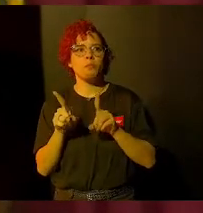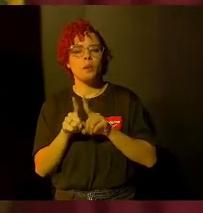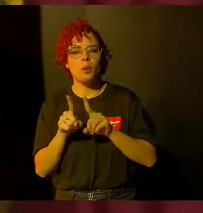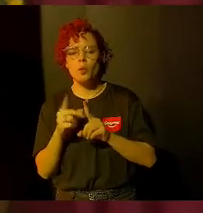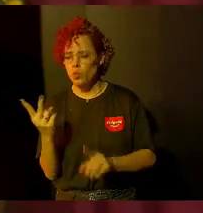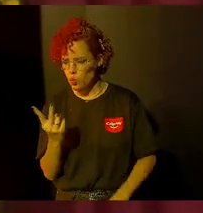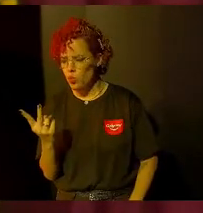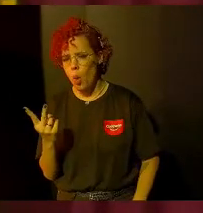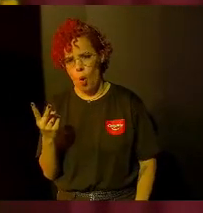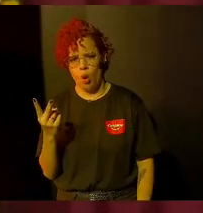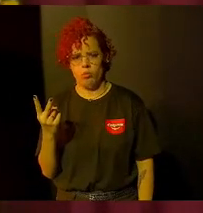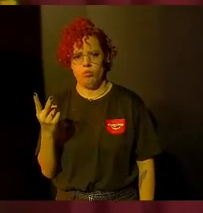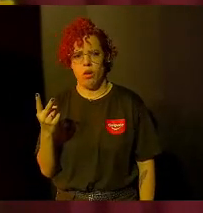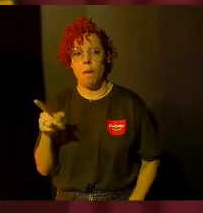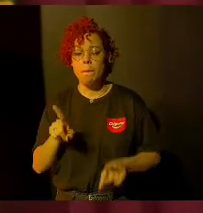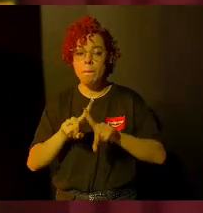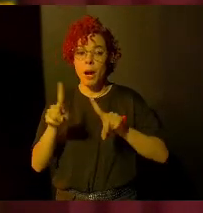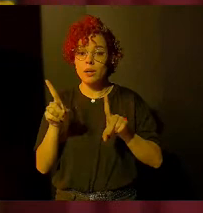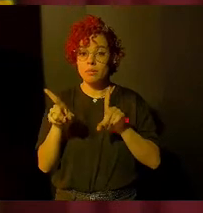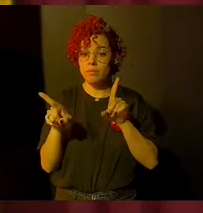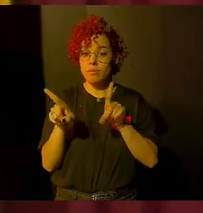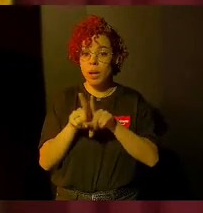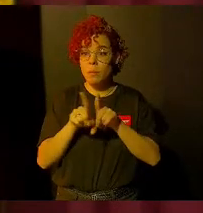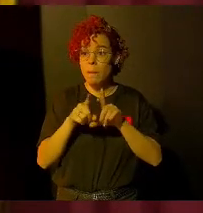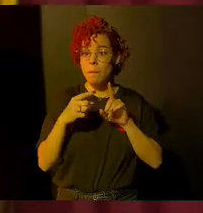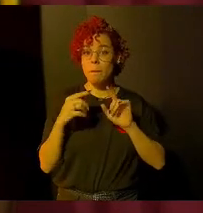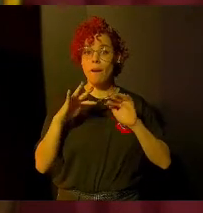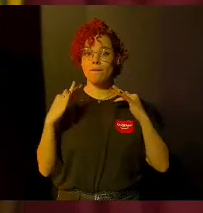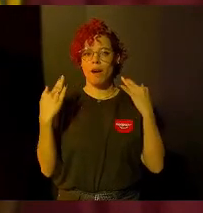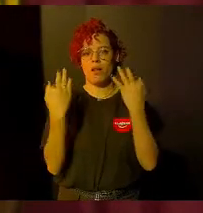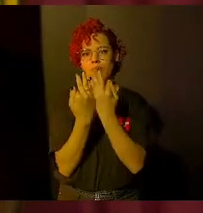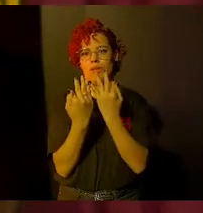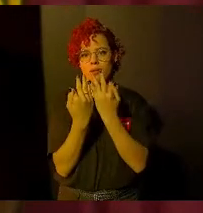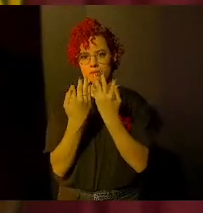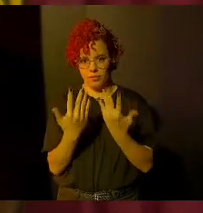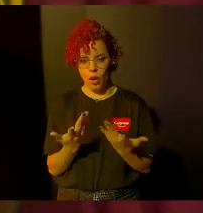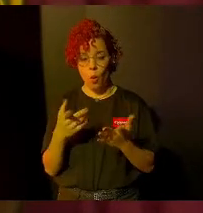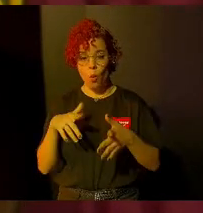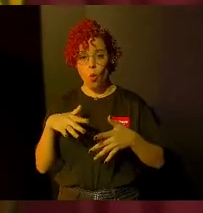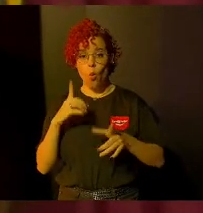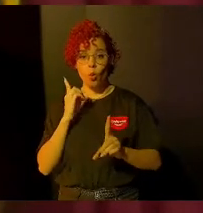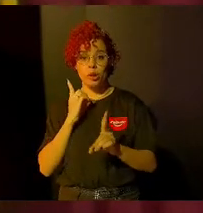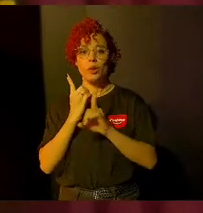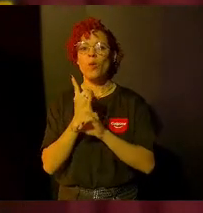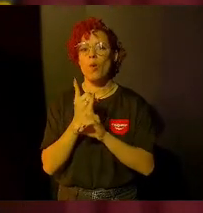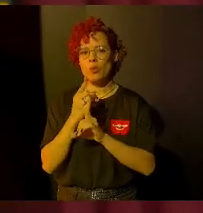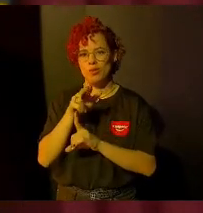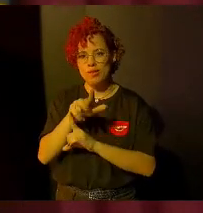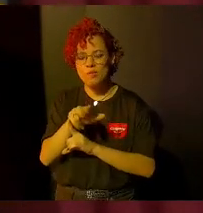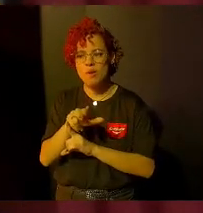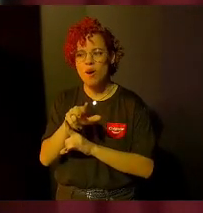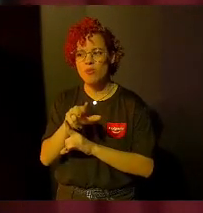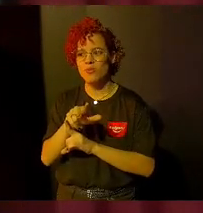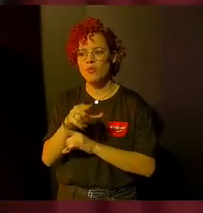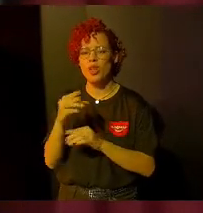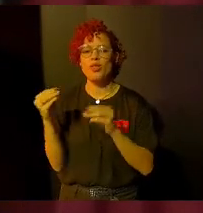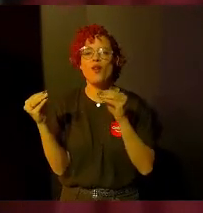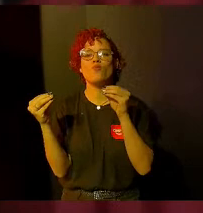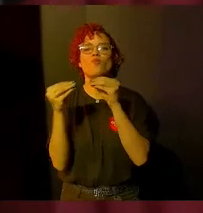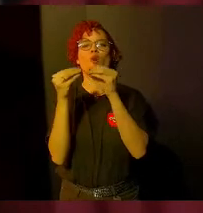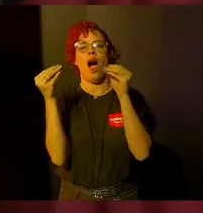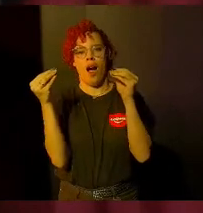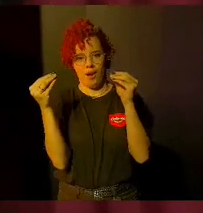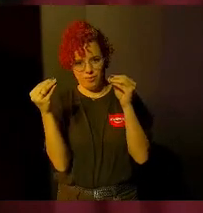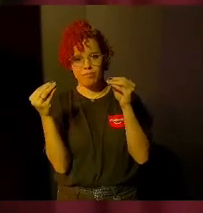dois individualmente mas para família né E aí ele começa quando encontra o irmão ele dá o selinho né